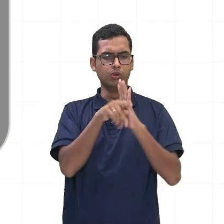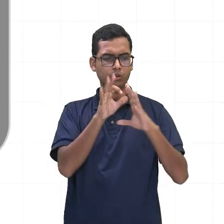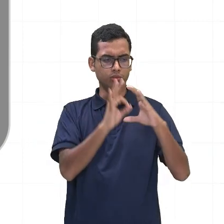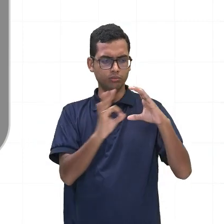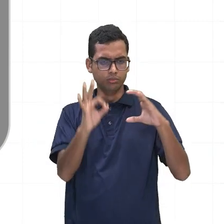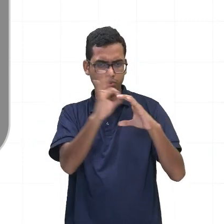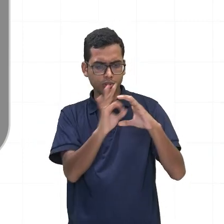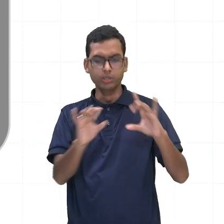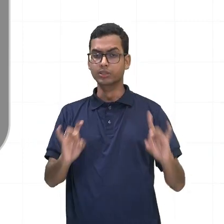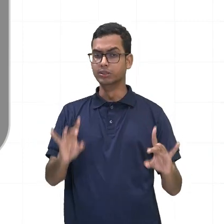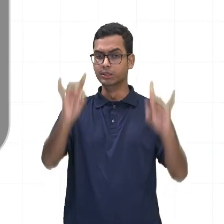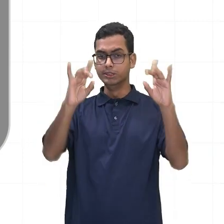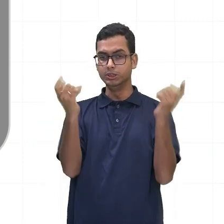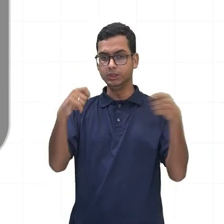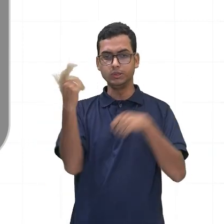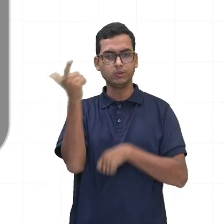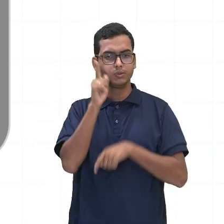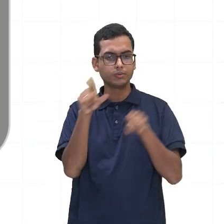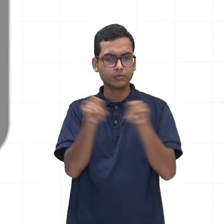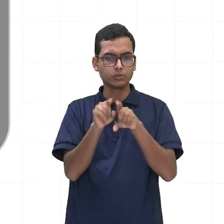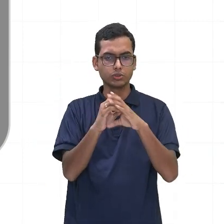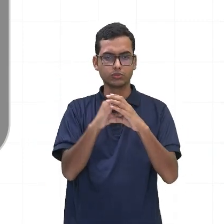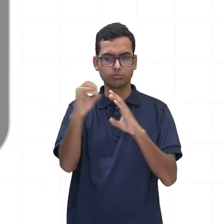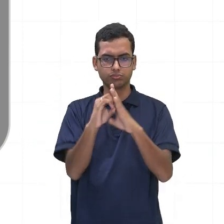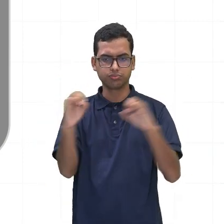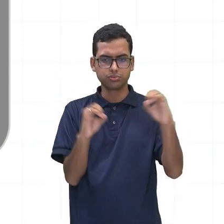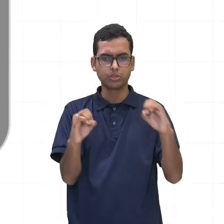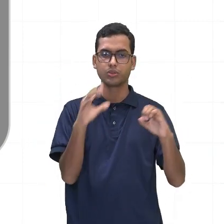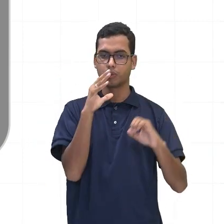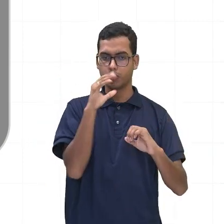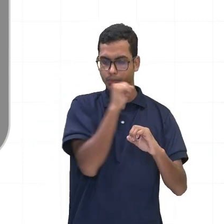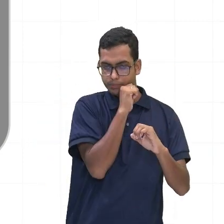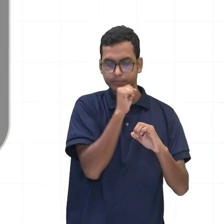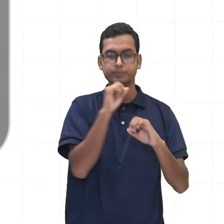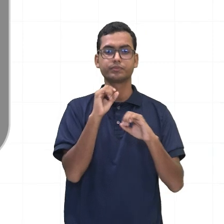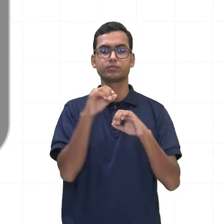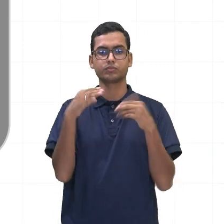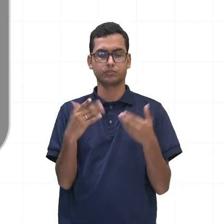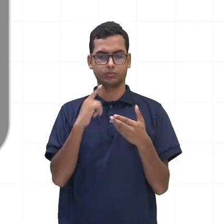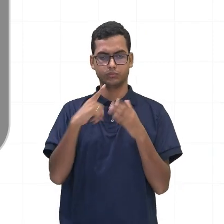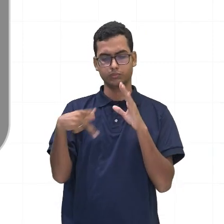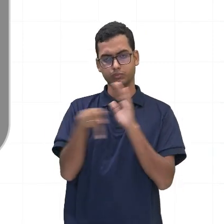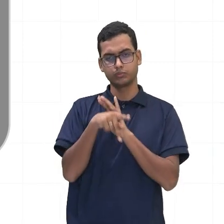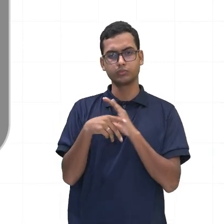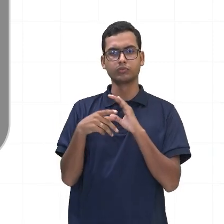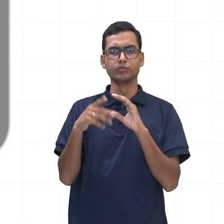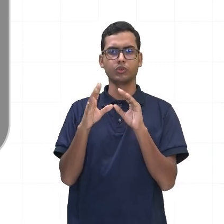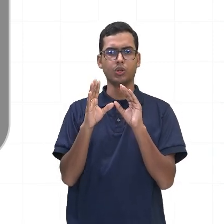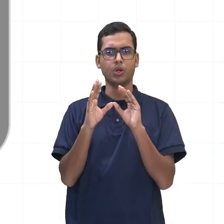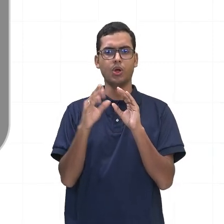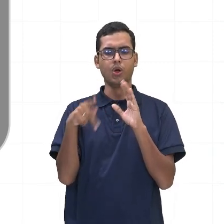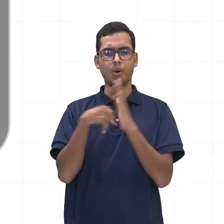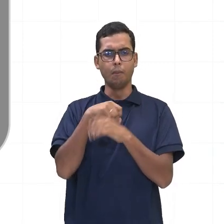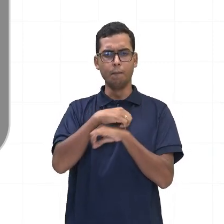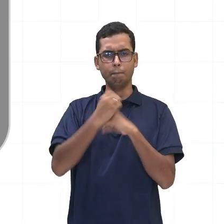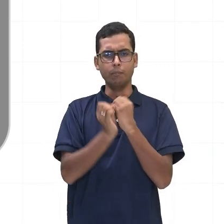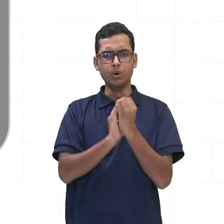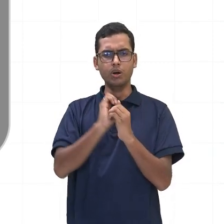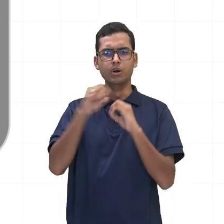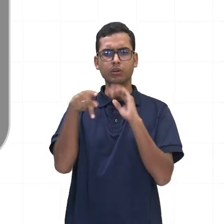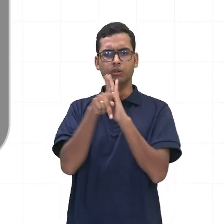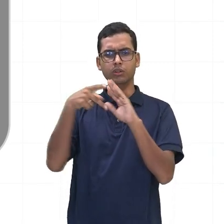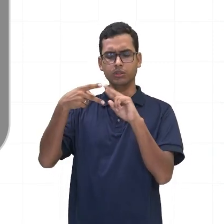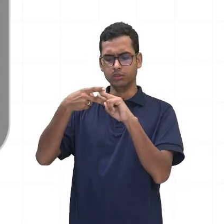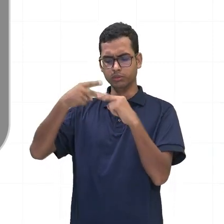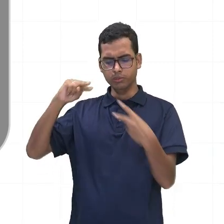se reproduzir, uma vez que contém moléculas de DNA. Isso aqui é uma coisa importantíssima, essa